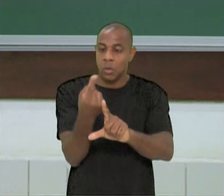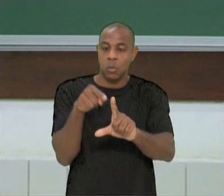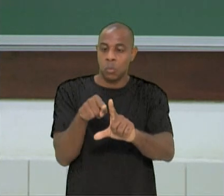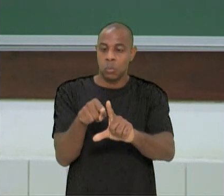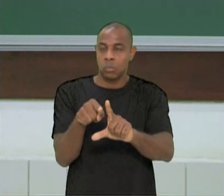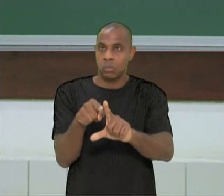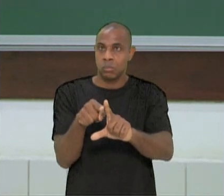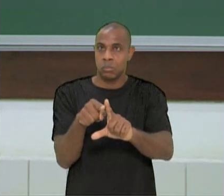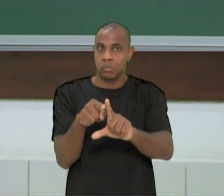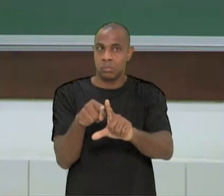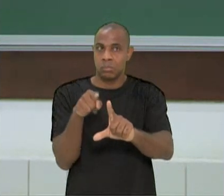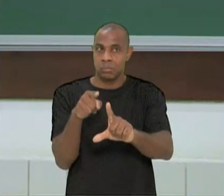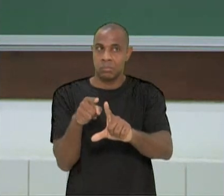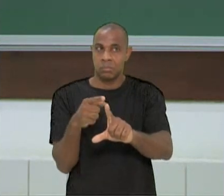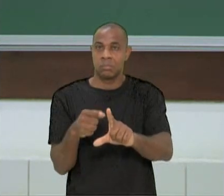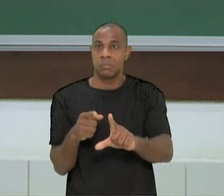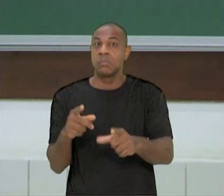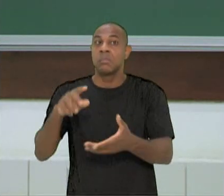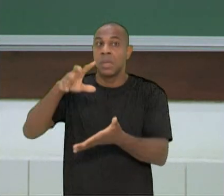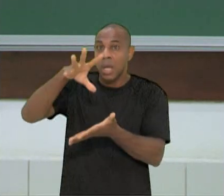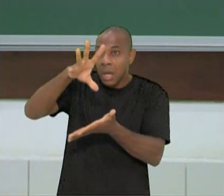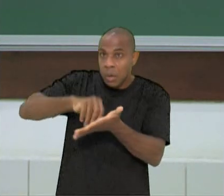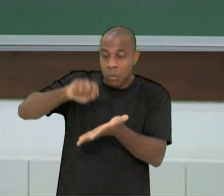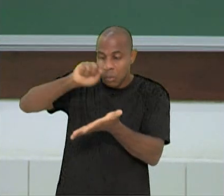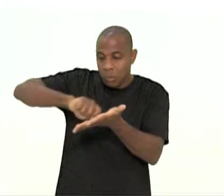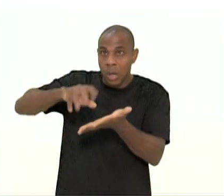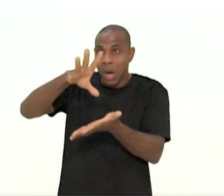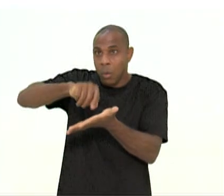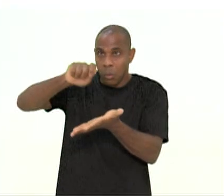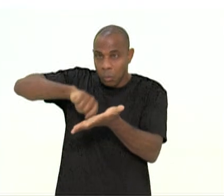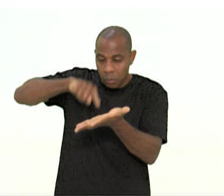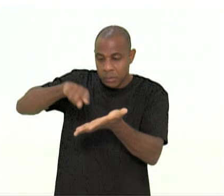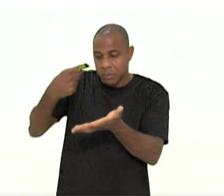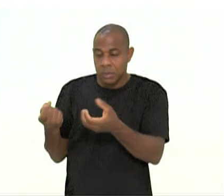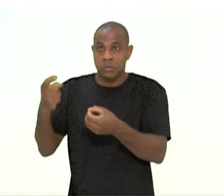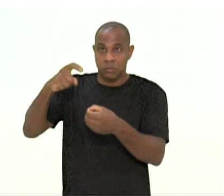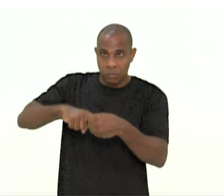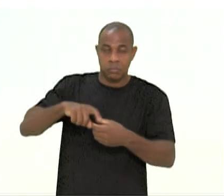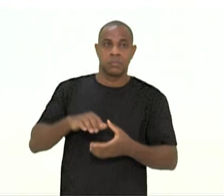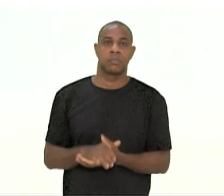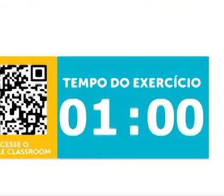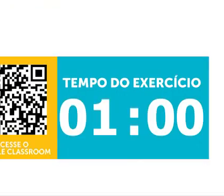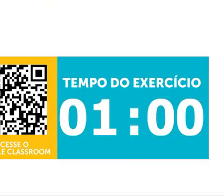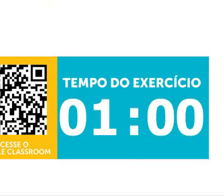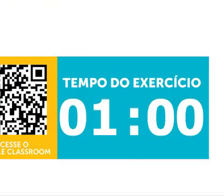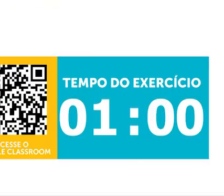tá bom? Então, anote isso para a gente poder continuar.